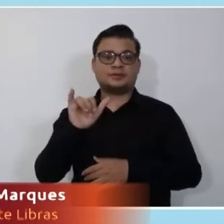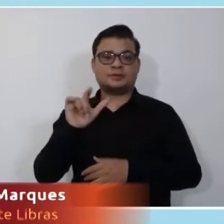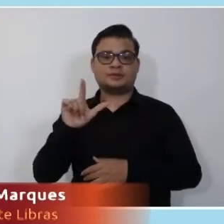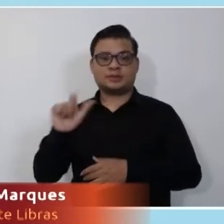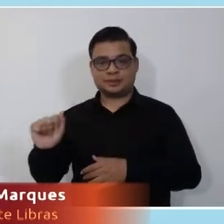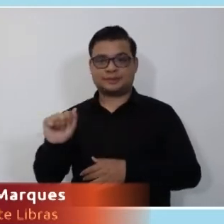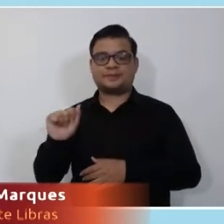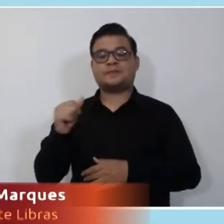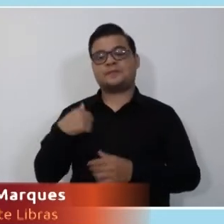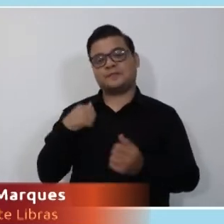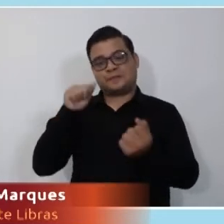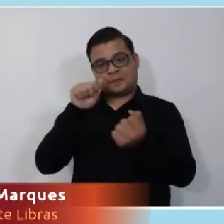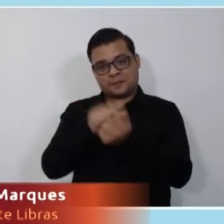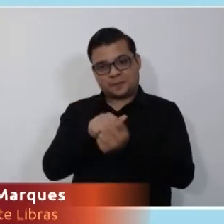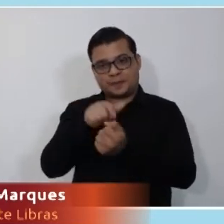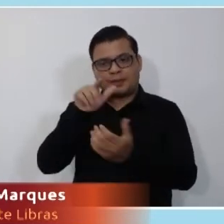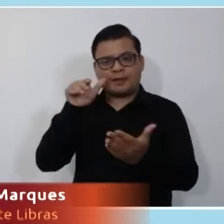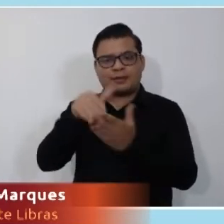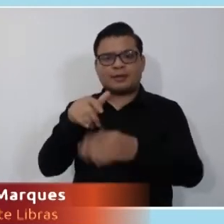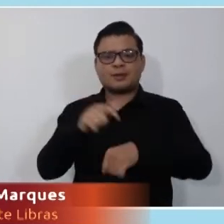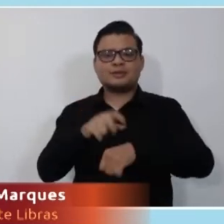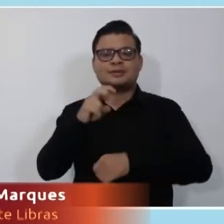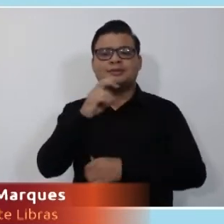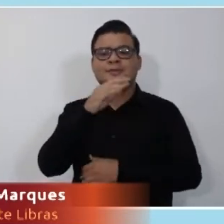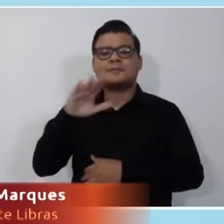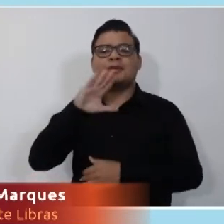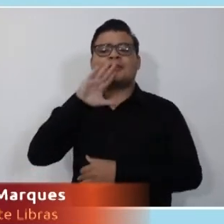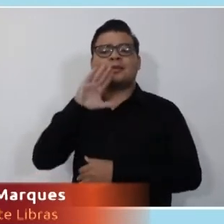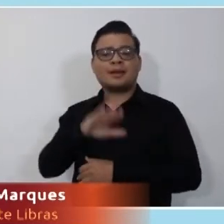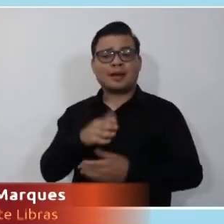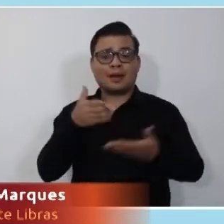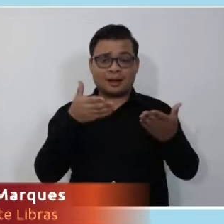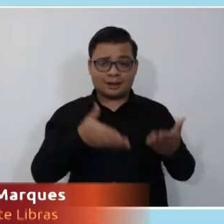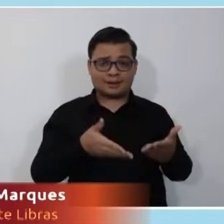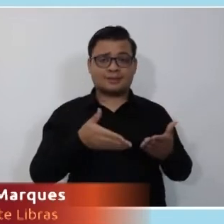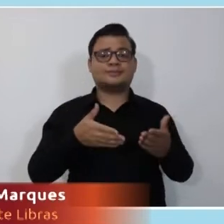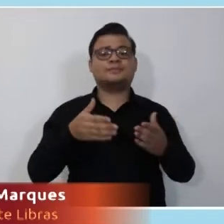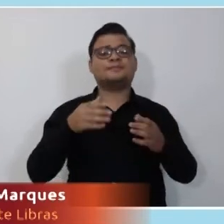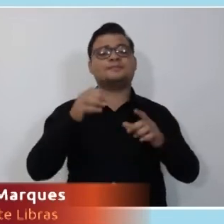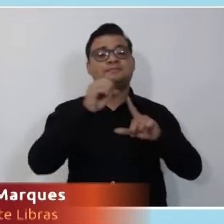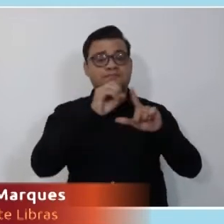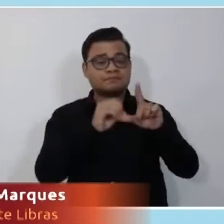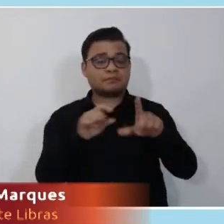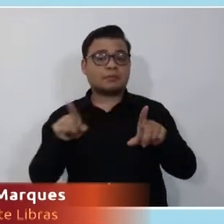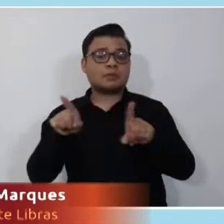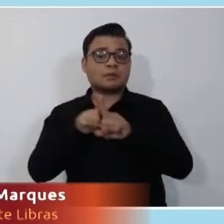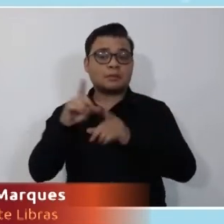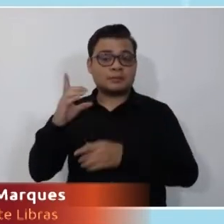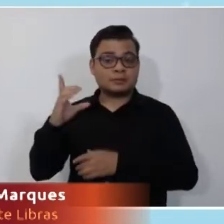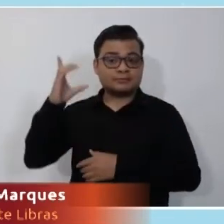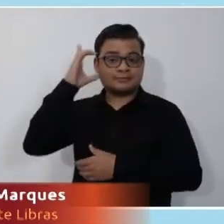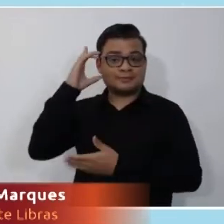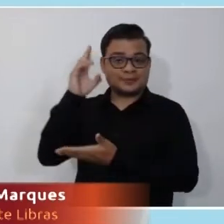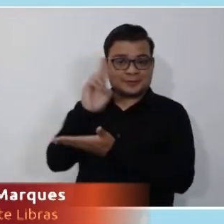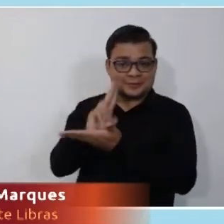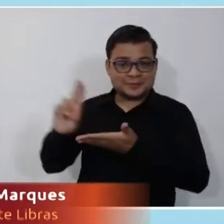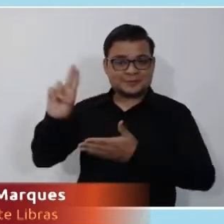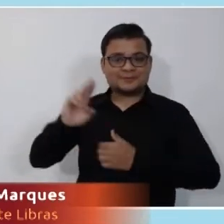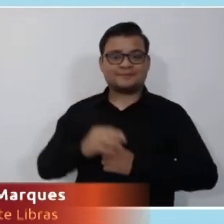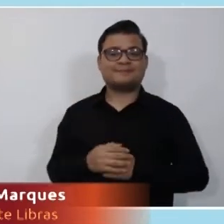5h30 da tarde, aqui na TV UFG e também na Rádio Universitária. Peço desculpas para os